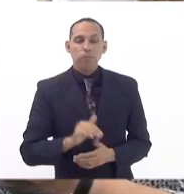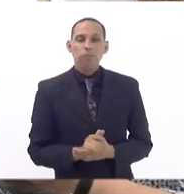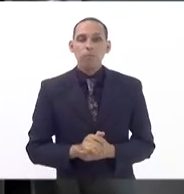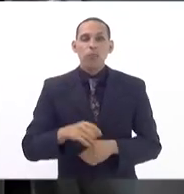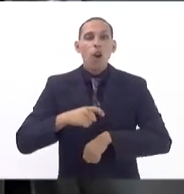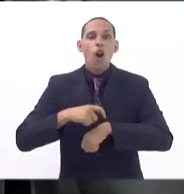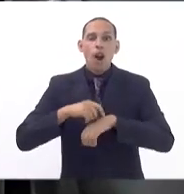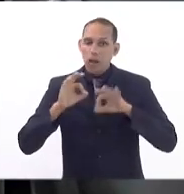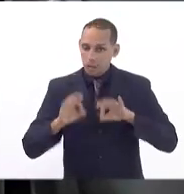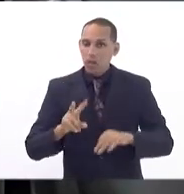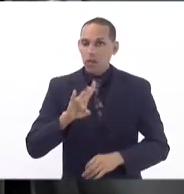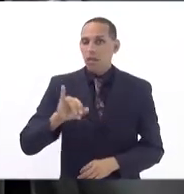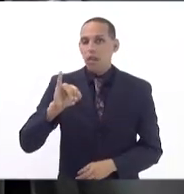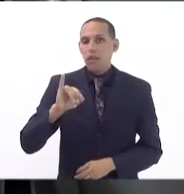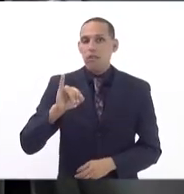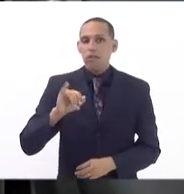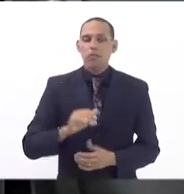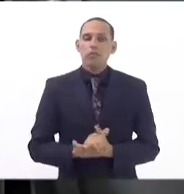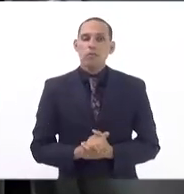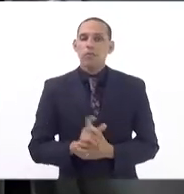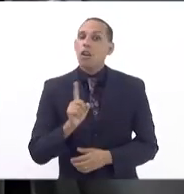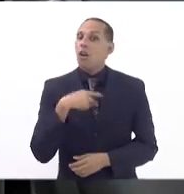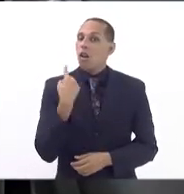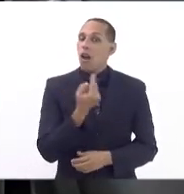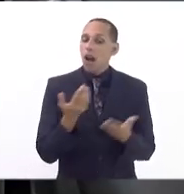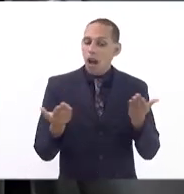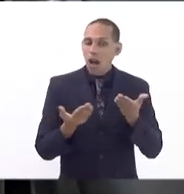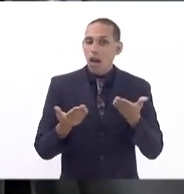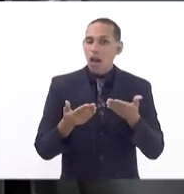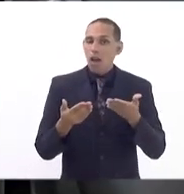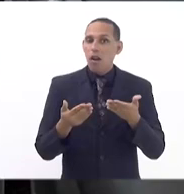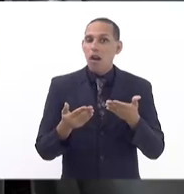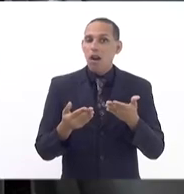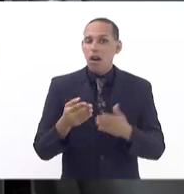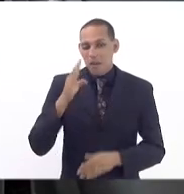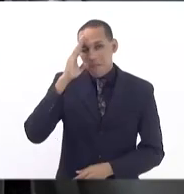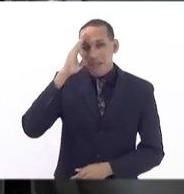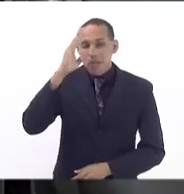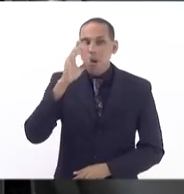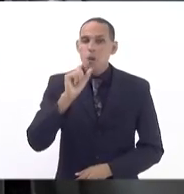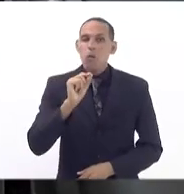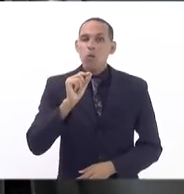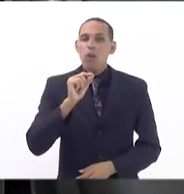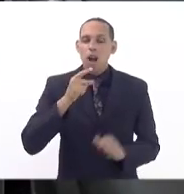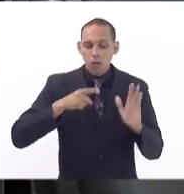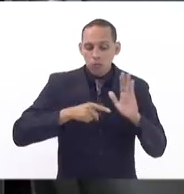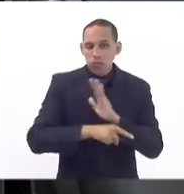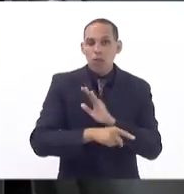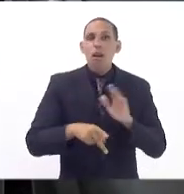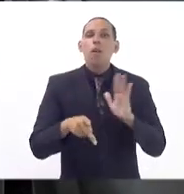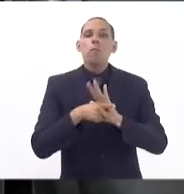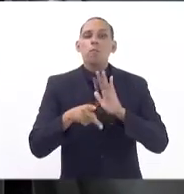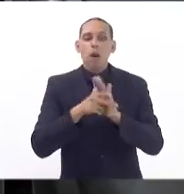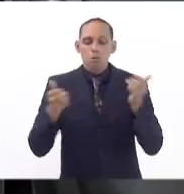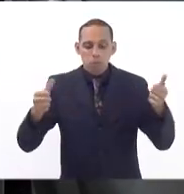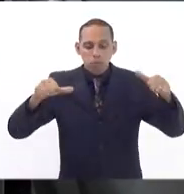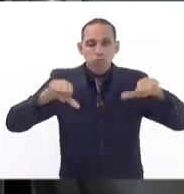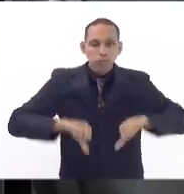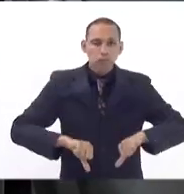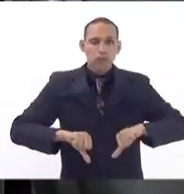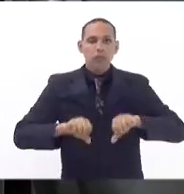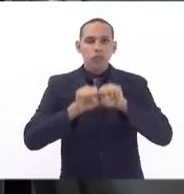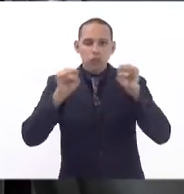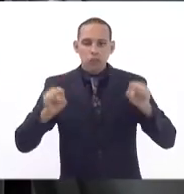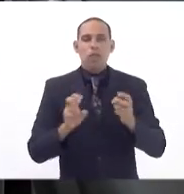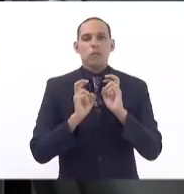o momento certo para isso agora estamos ainda numa parte mais crítica que é de aprofundar a crise que se encontra o sistema de